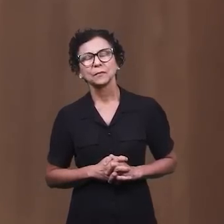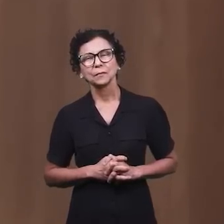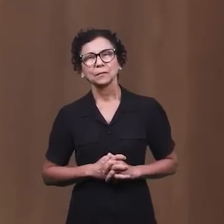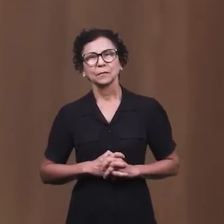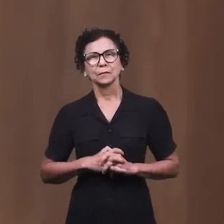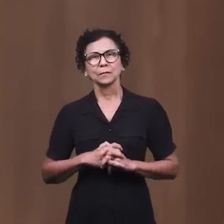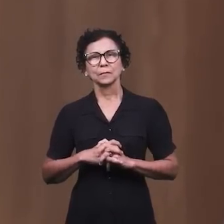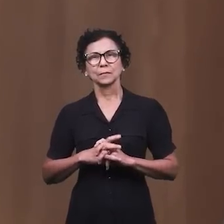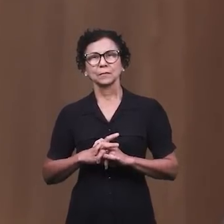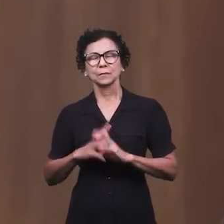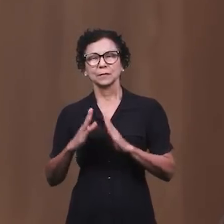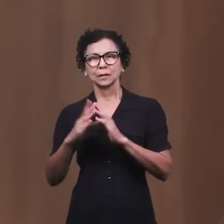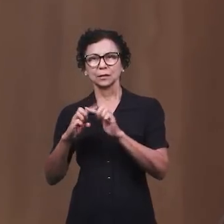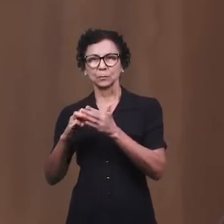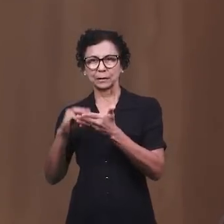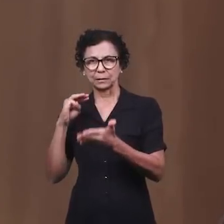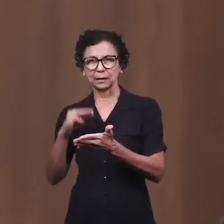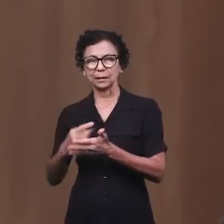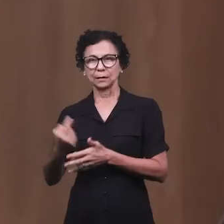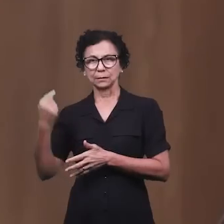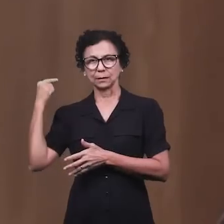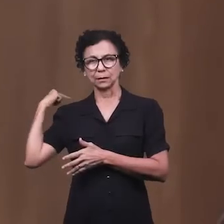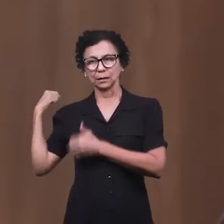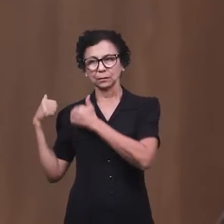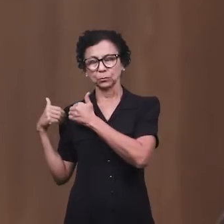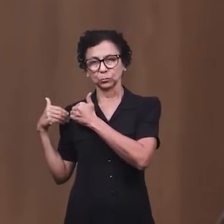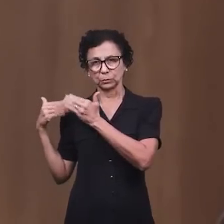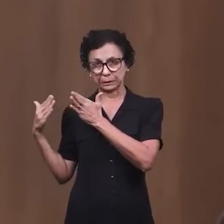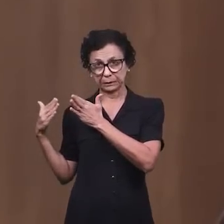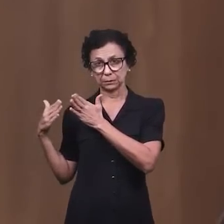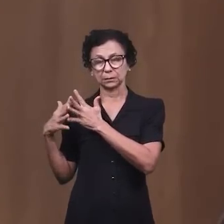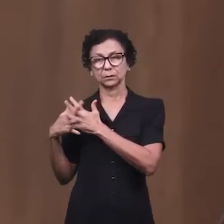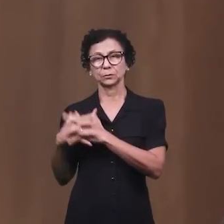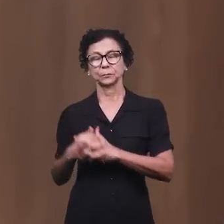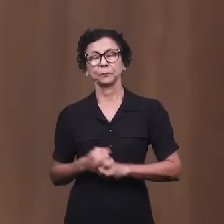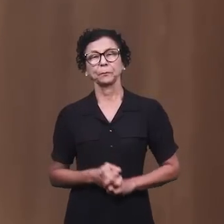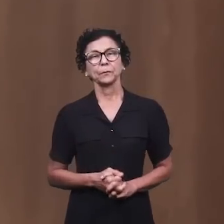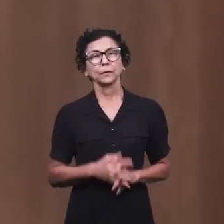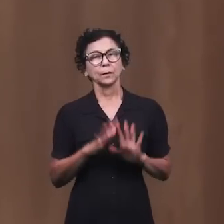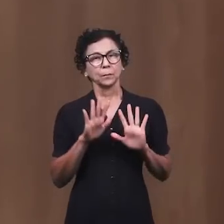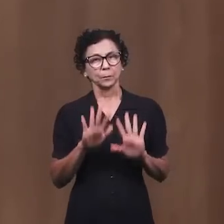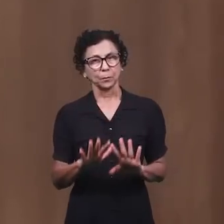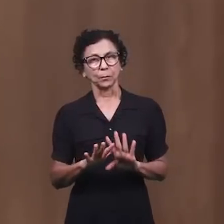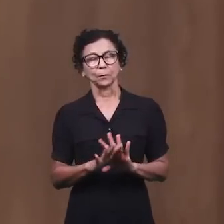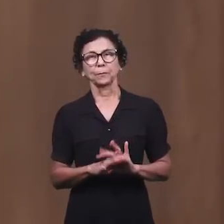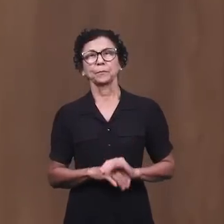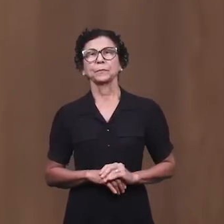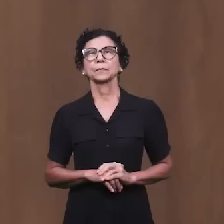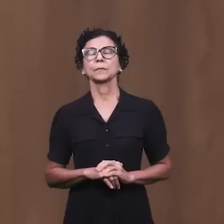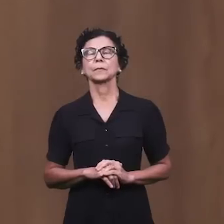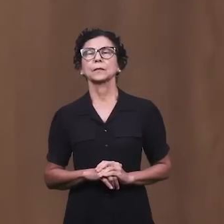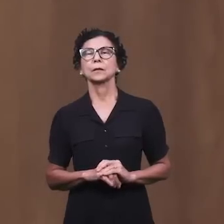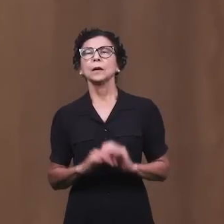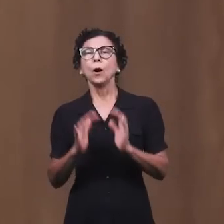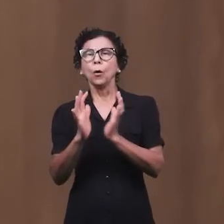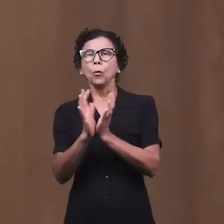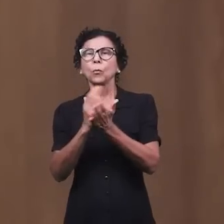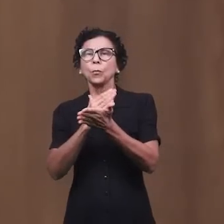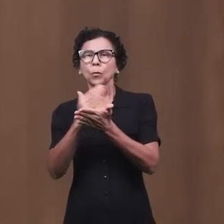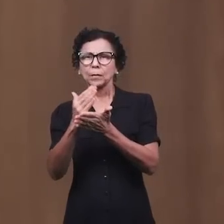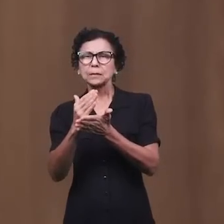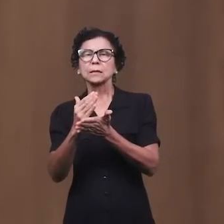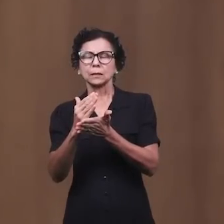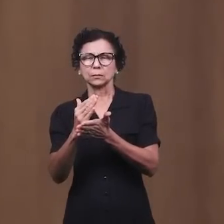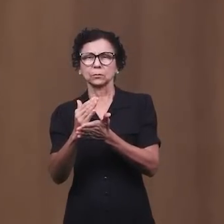o nosso início, Laís, os nossos cultos, porque quando nós viemos, quer dizer, eles, eu cheguei